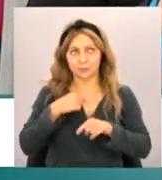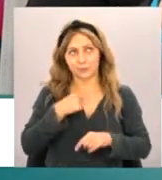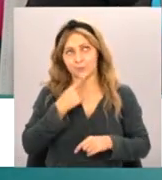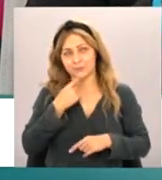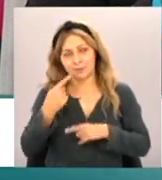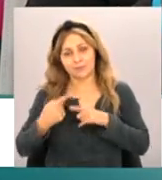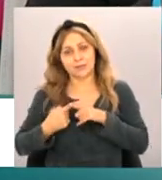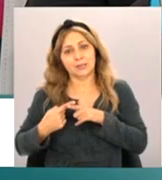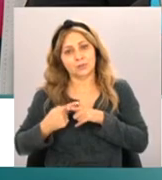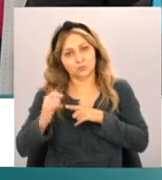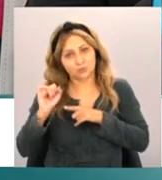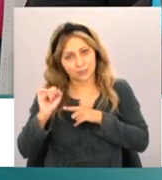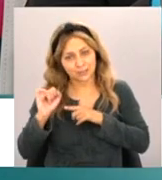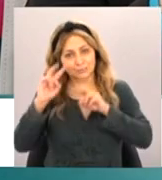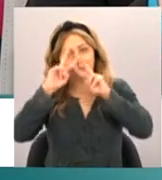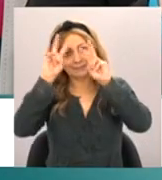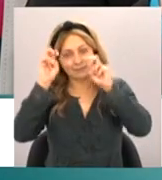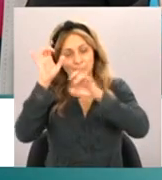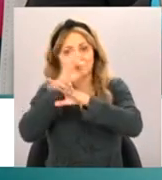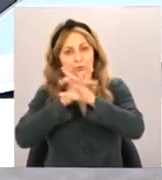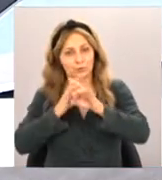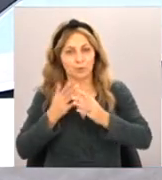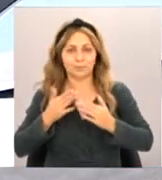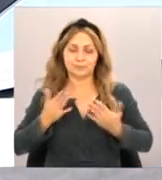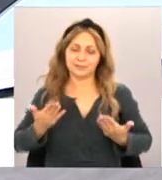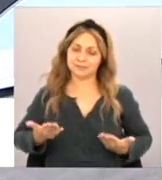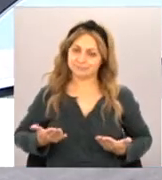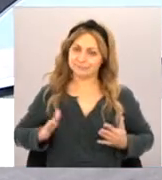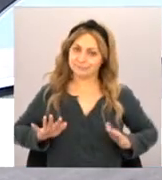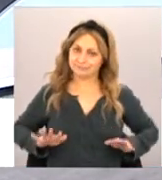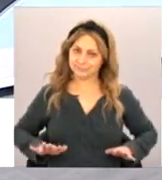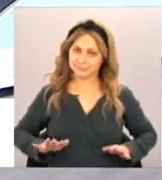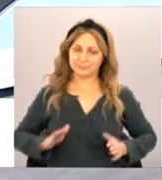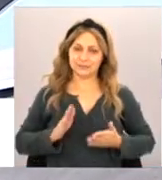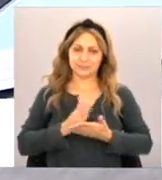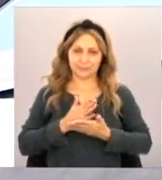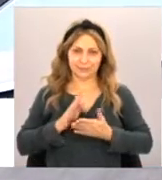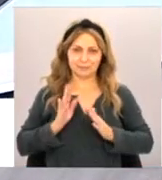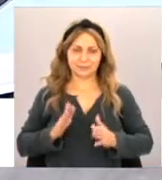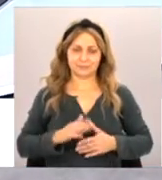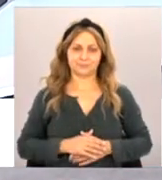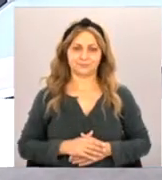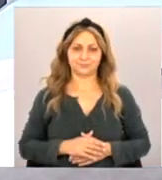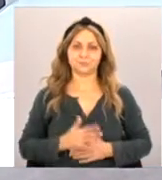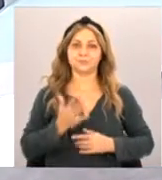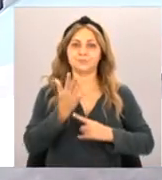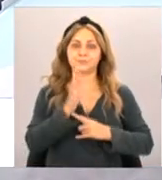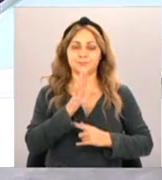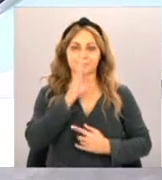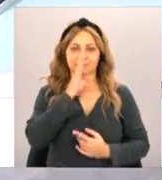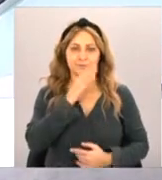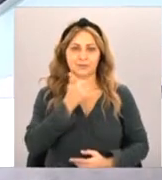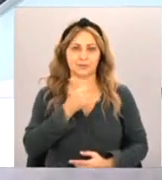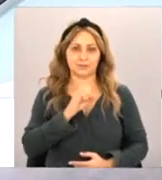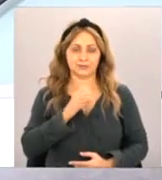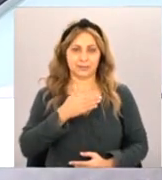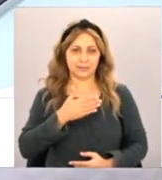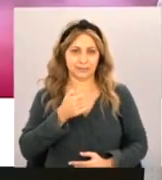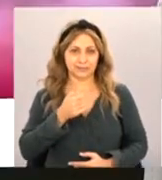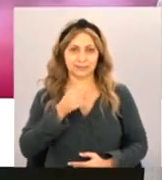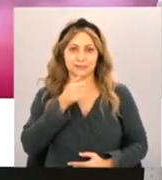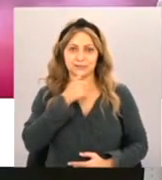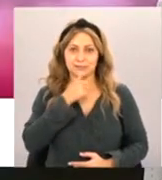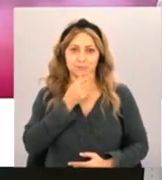abaixo da história do Martins para mente fluir essa ideia Por exemplo quando em 2015 nós decidimos